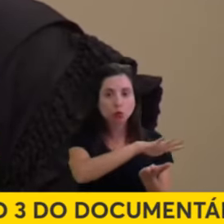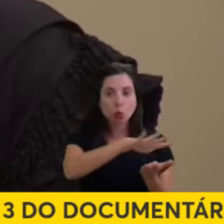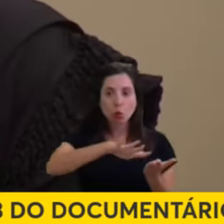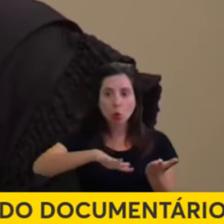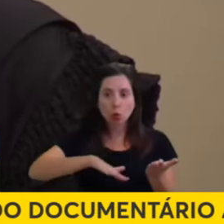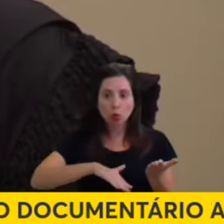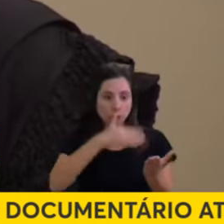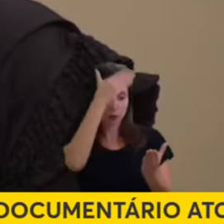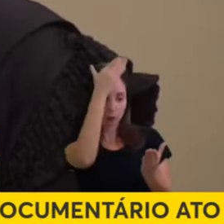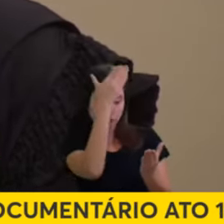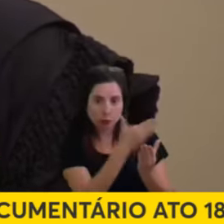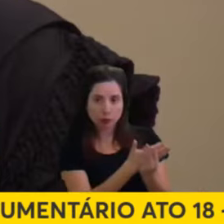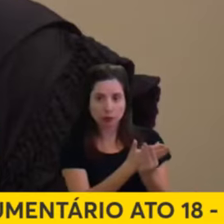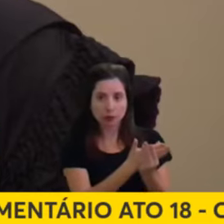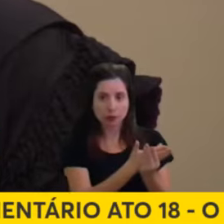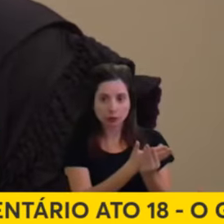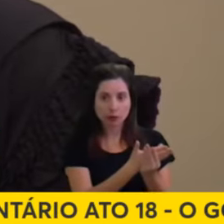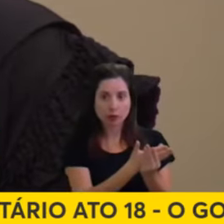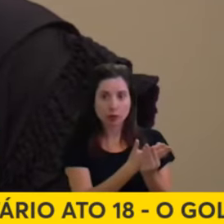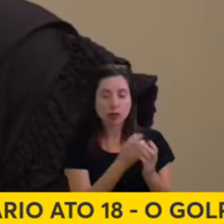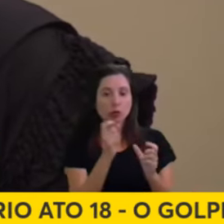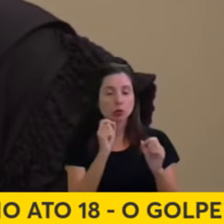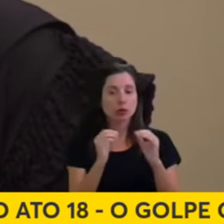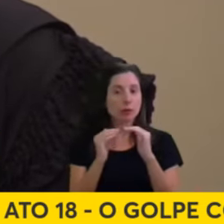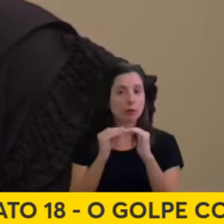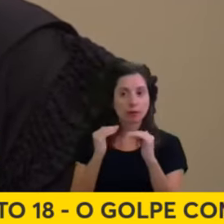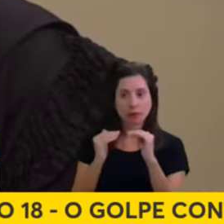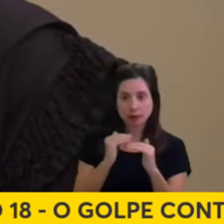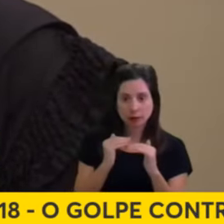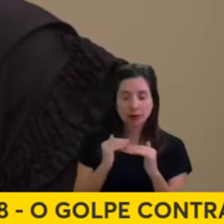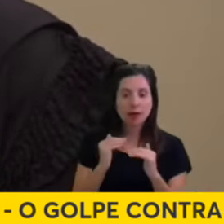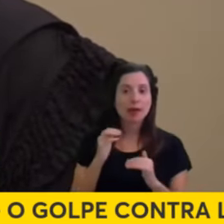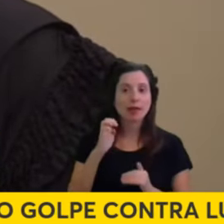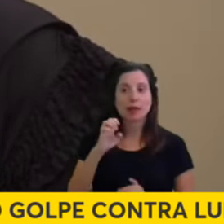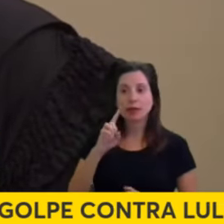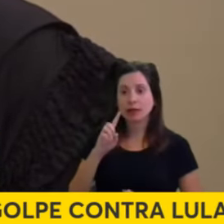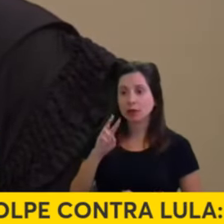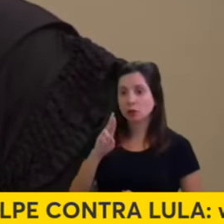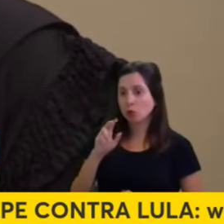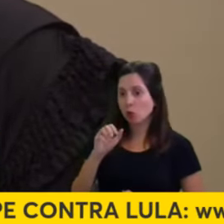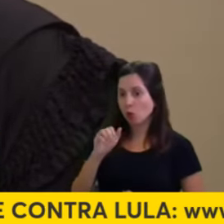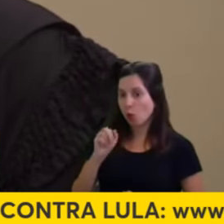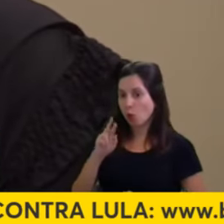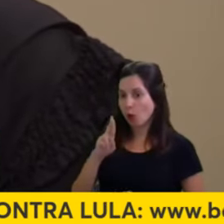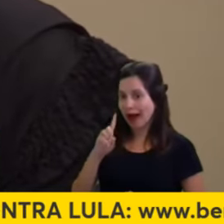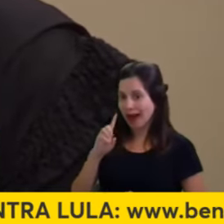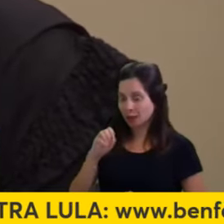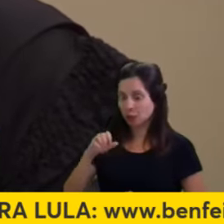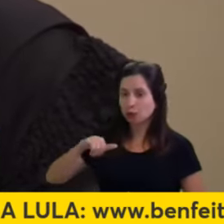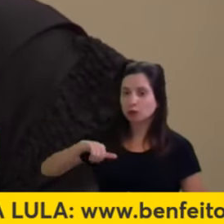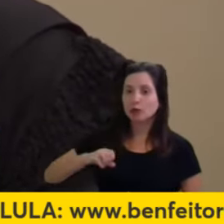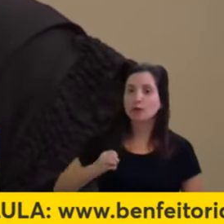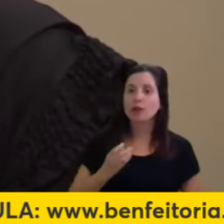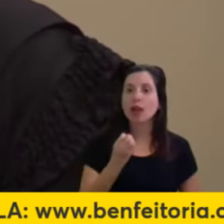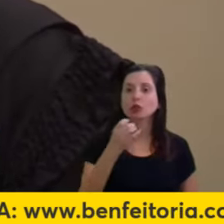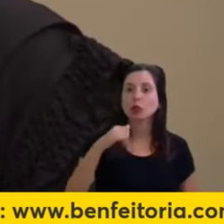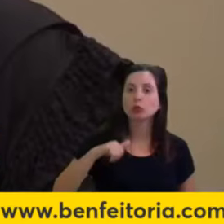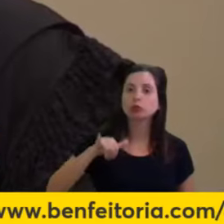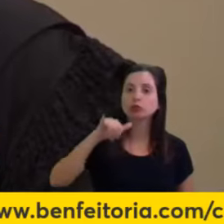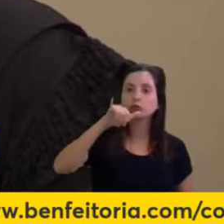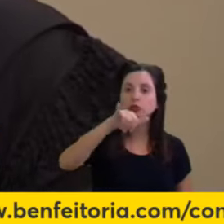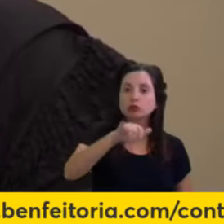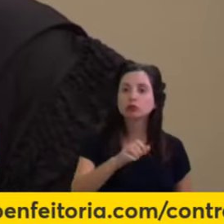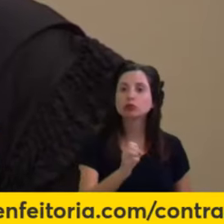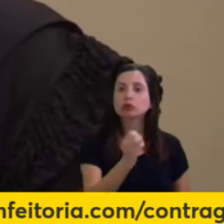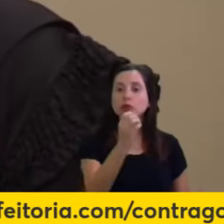se pode perder de vista que a imputação de que o Senador Eduardo Girão financiou viagens internacionais de investigado Sérgio moro v a lastreada unicamente em